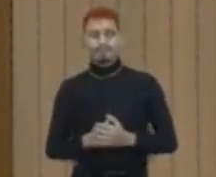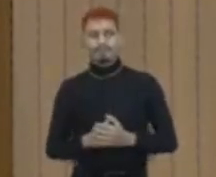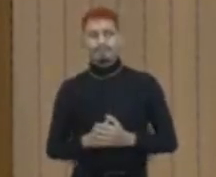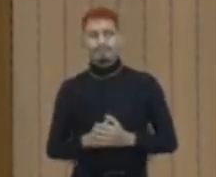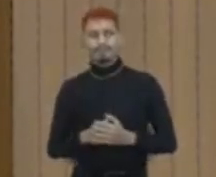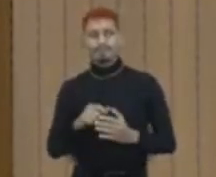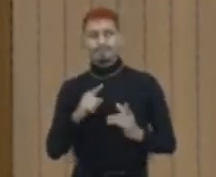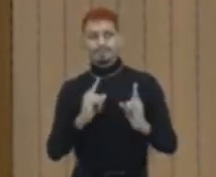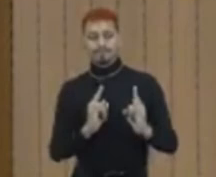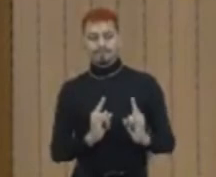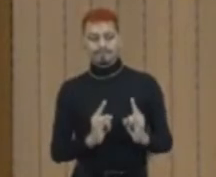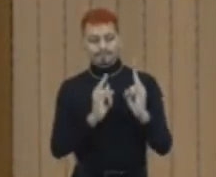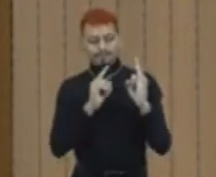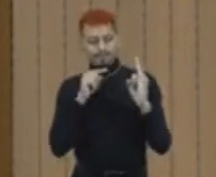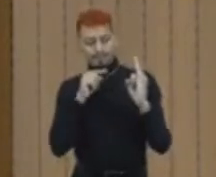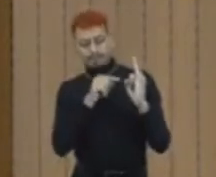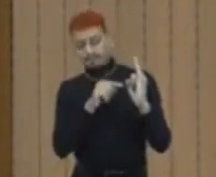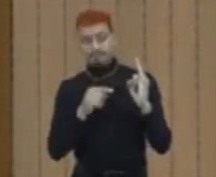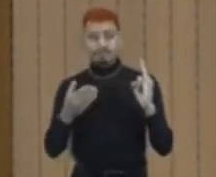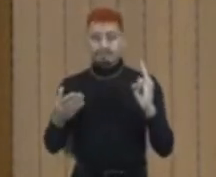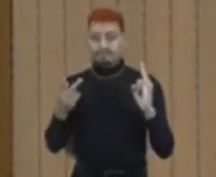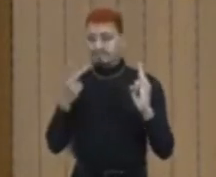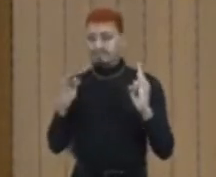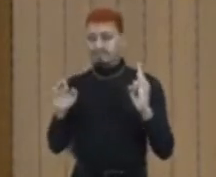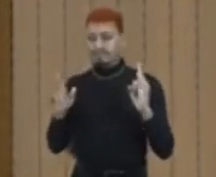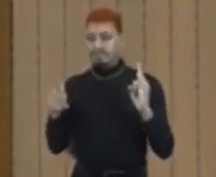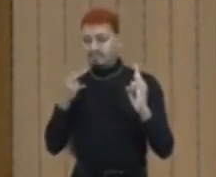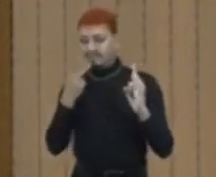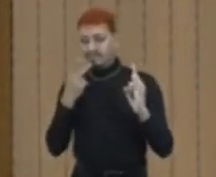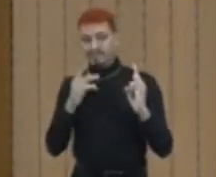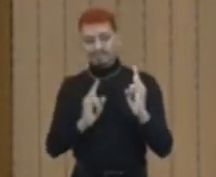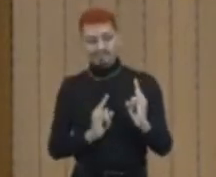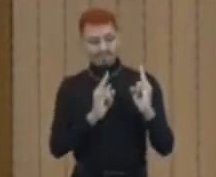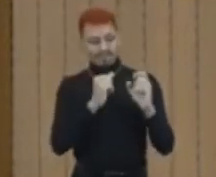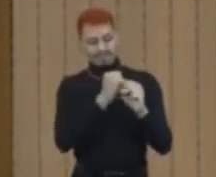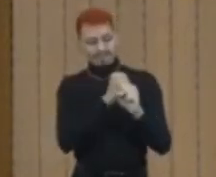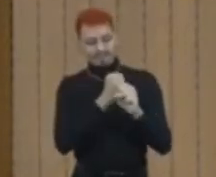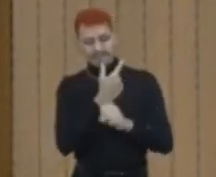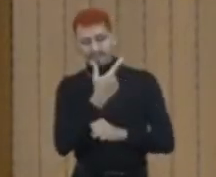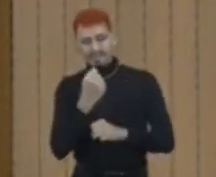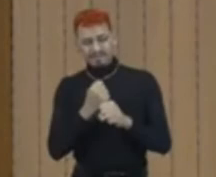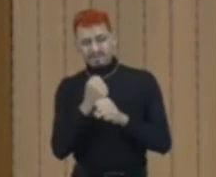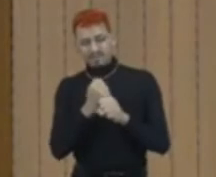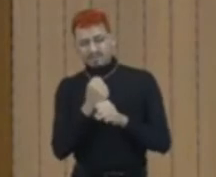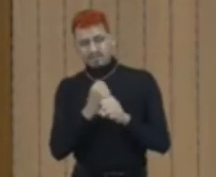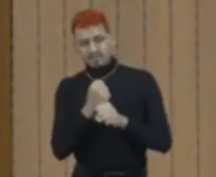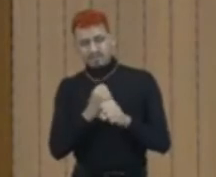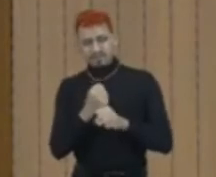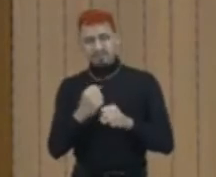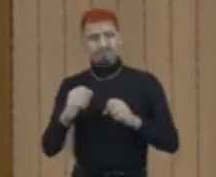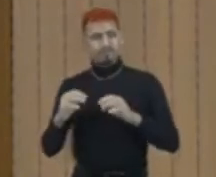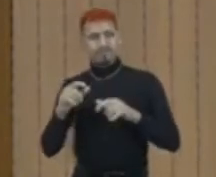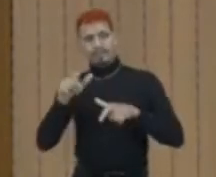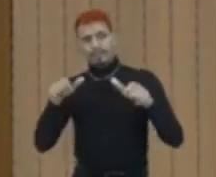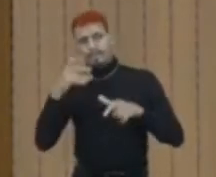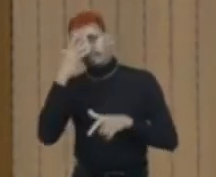colega procurador-chefe Felipe Palha, uma obra de 20 anos, com a dedicação de tantos servidores, quem sabe